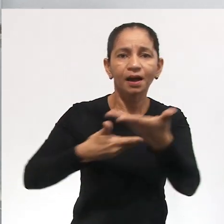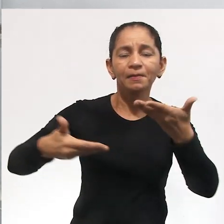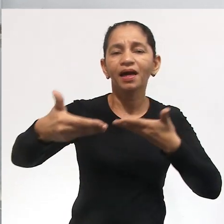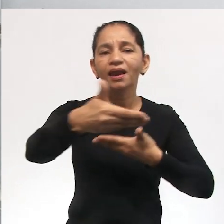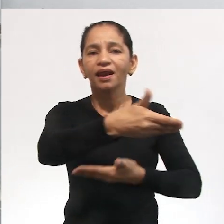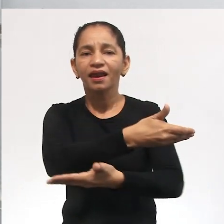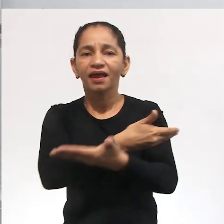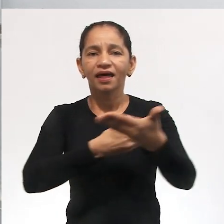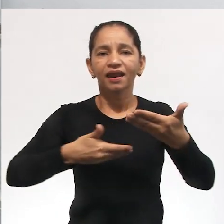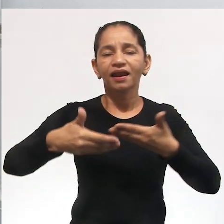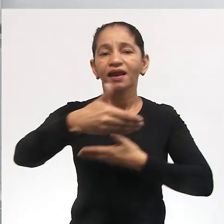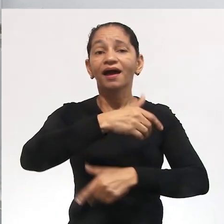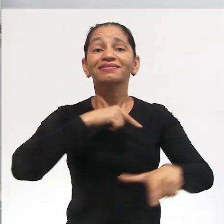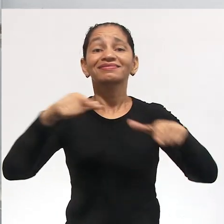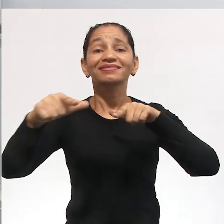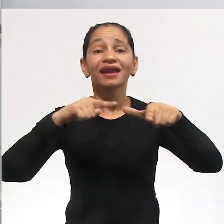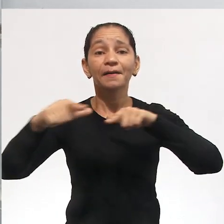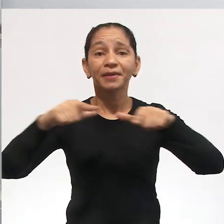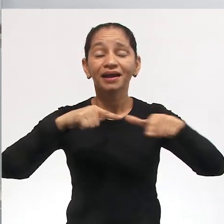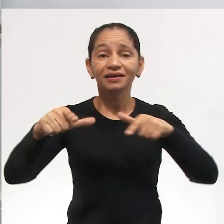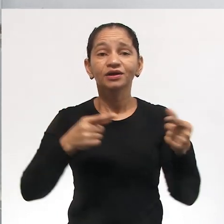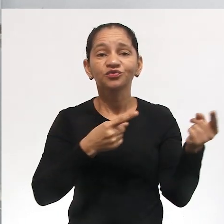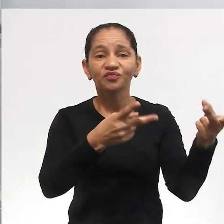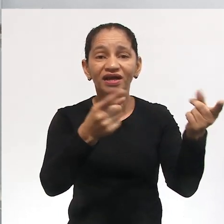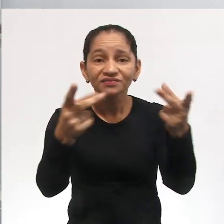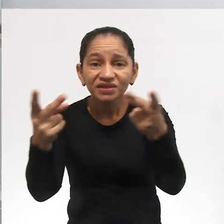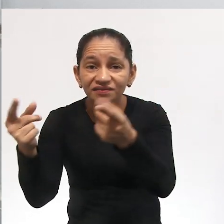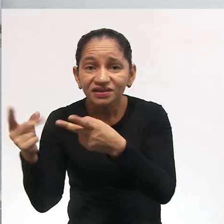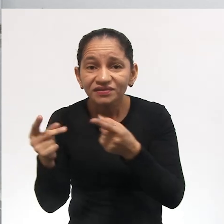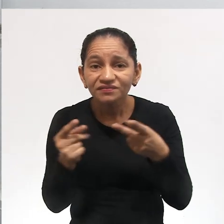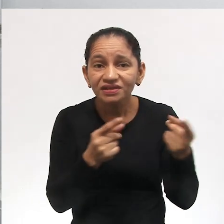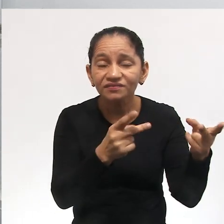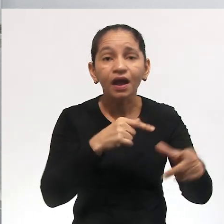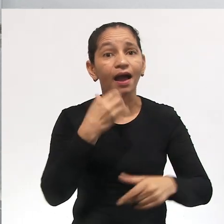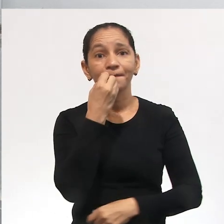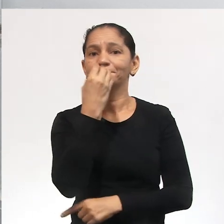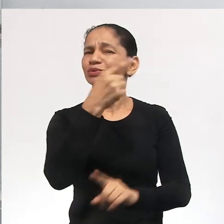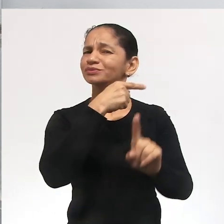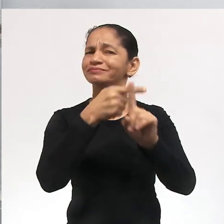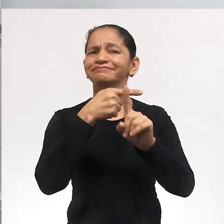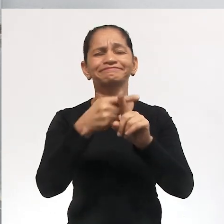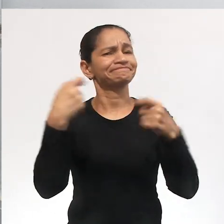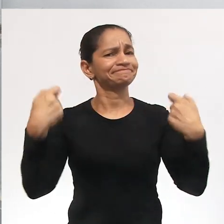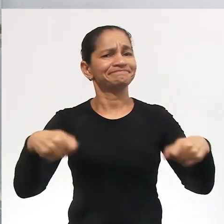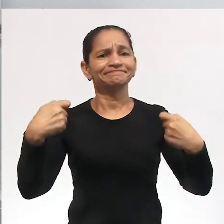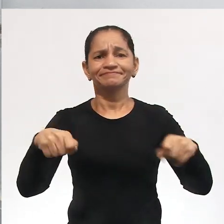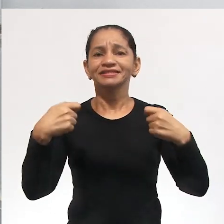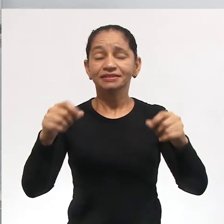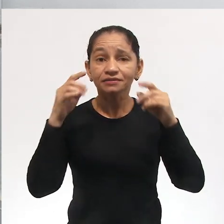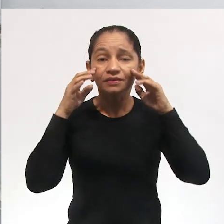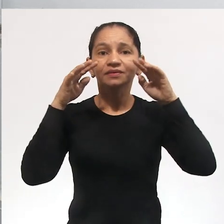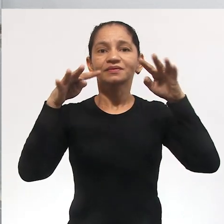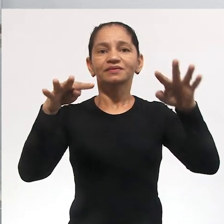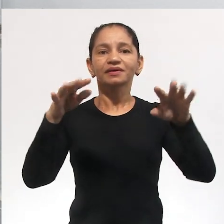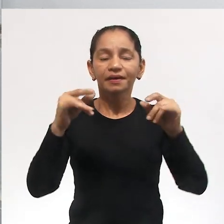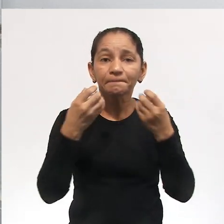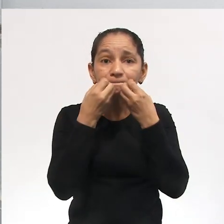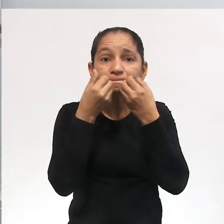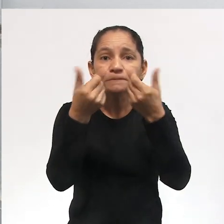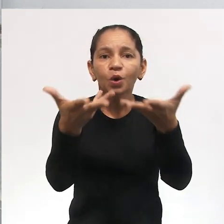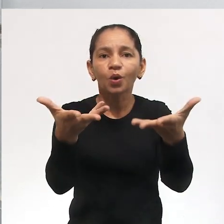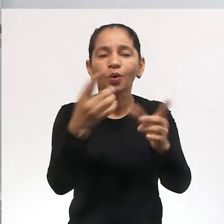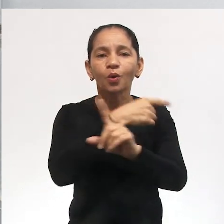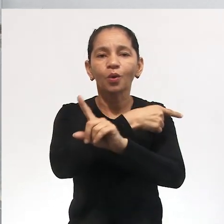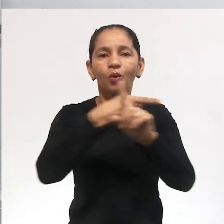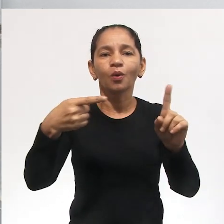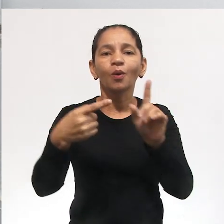está faturando, vendendo. Isso é muito bom, é necessário, porque o foco do empresário aqui é lucro. Então, por